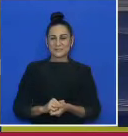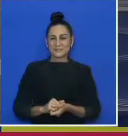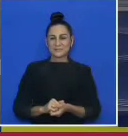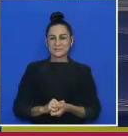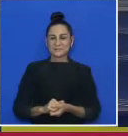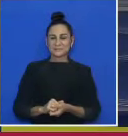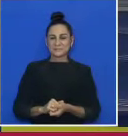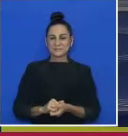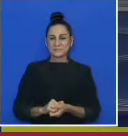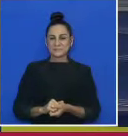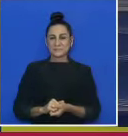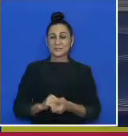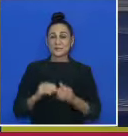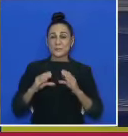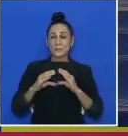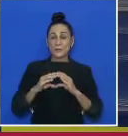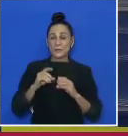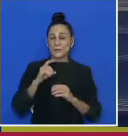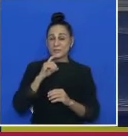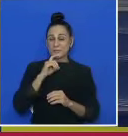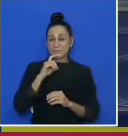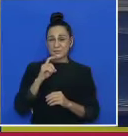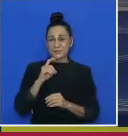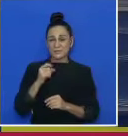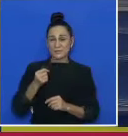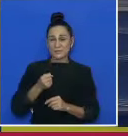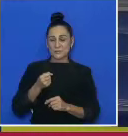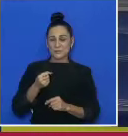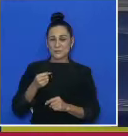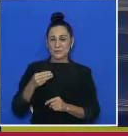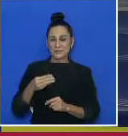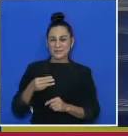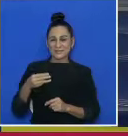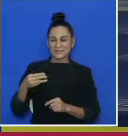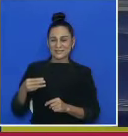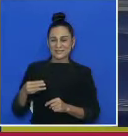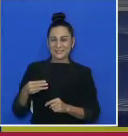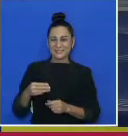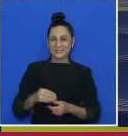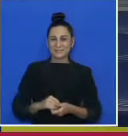Já temos a primeira bola, bola verde número 33.